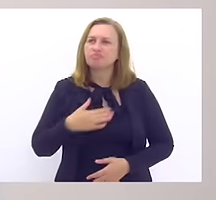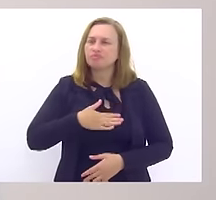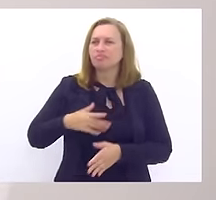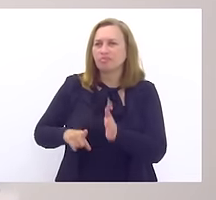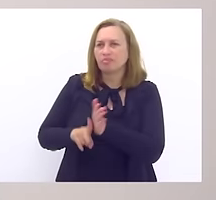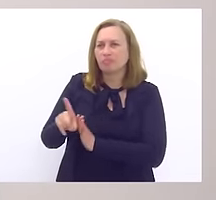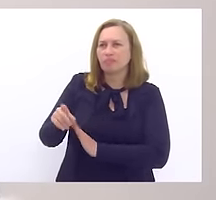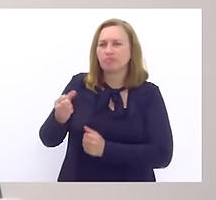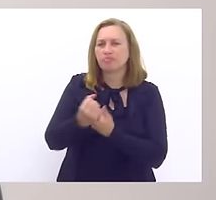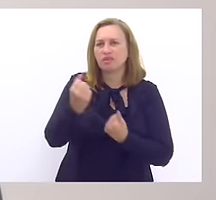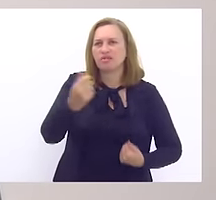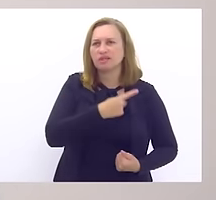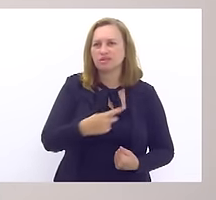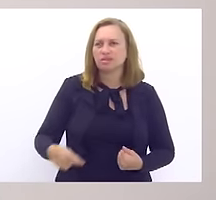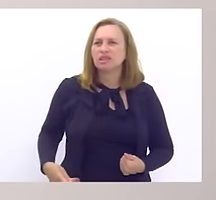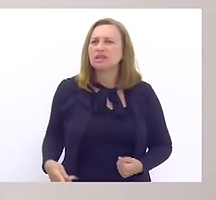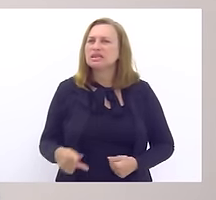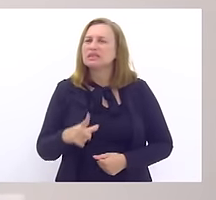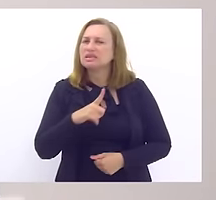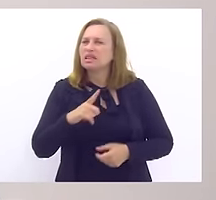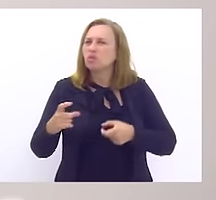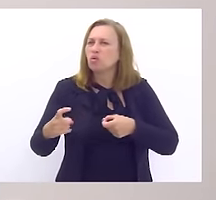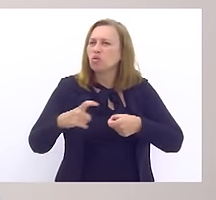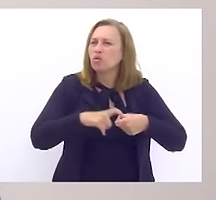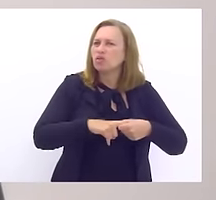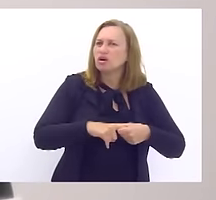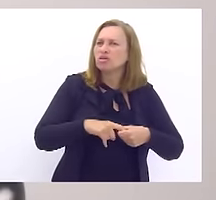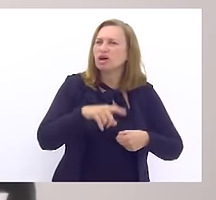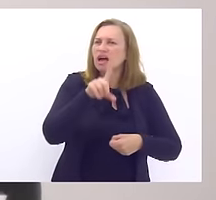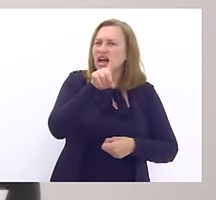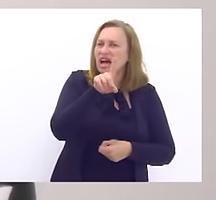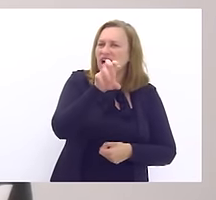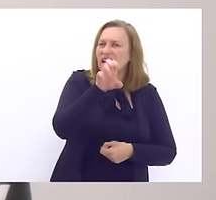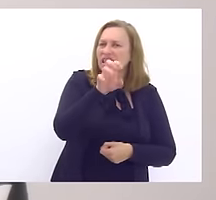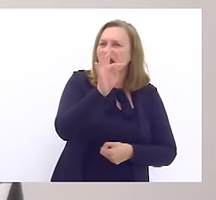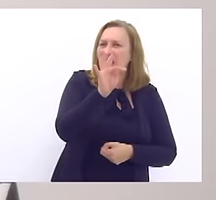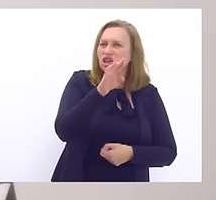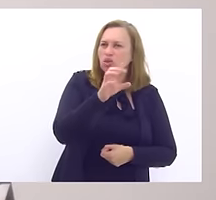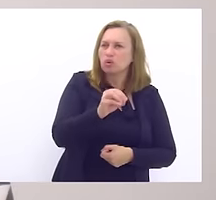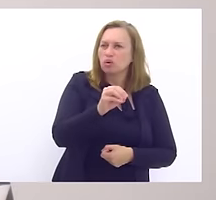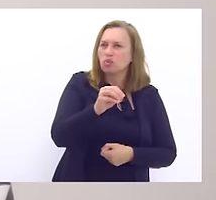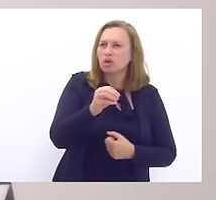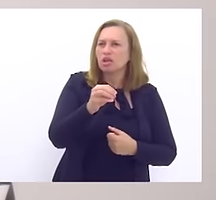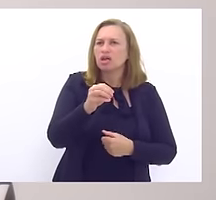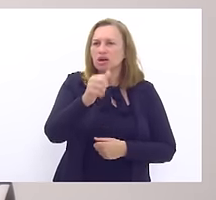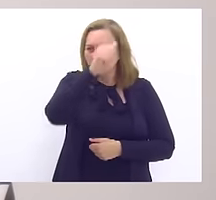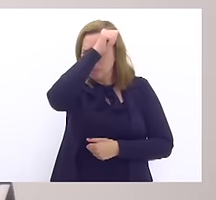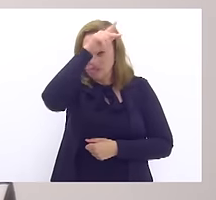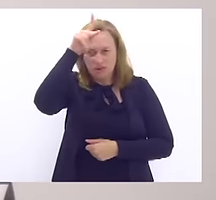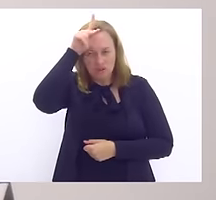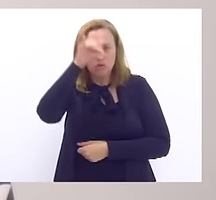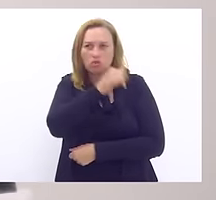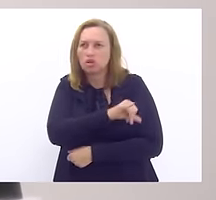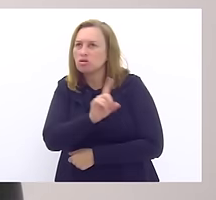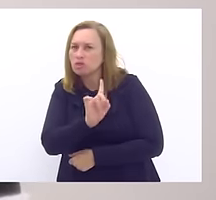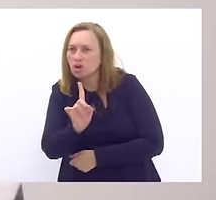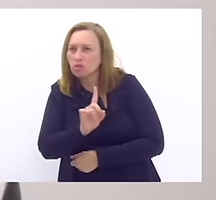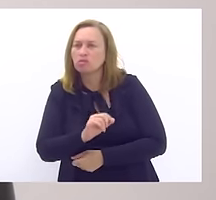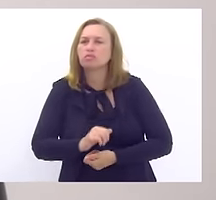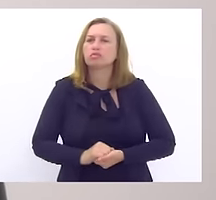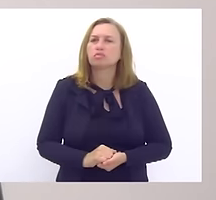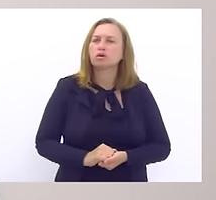uma pergunta à vice-presidente existe um convênio existe um convênio dentro prefeitura do Rio não não